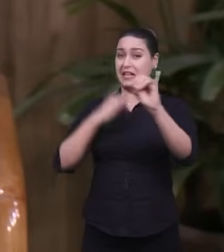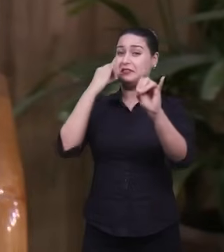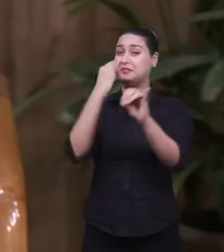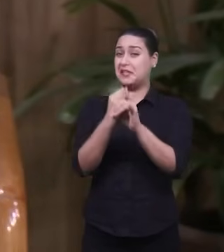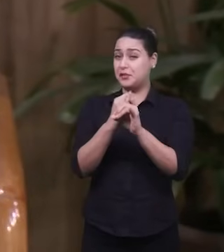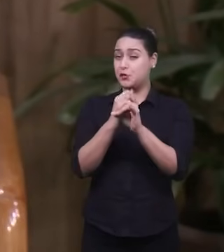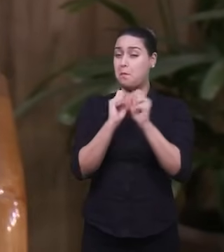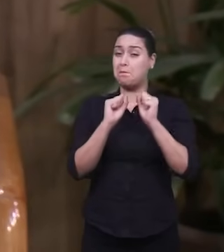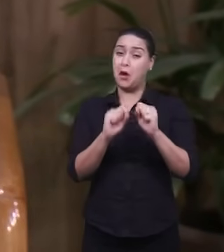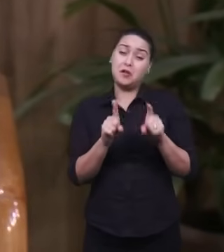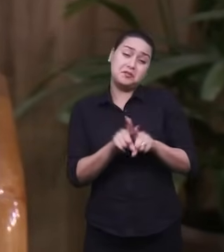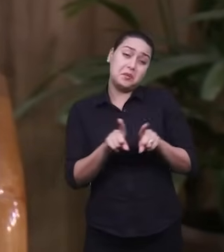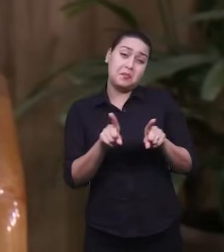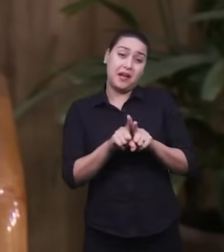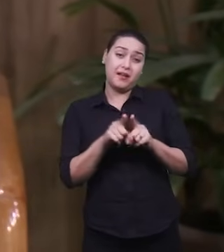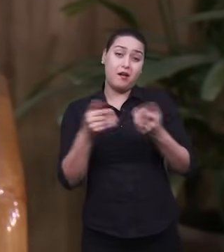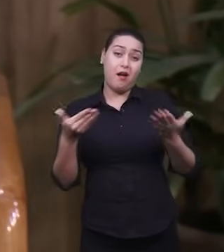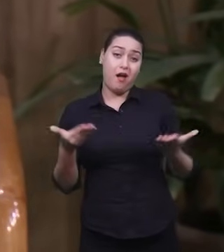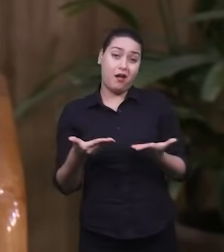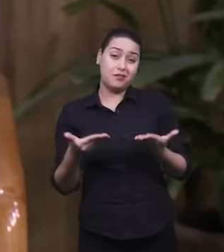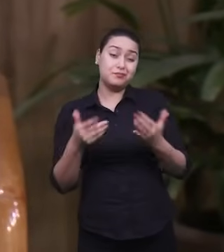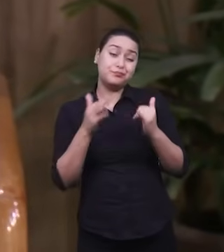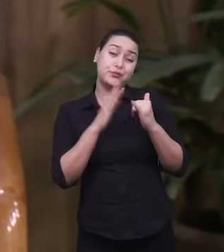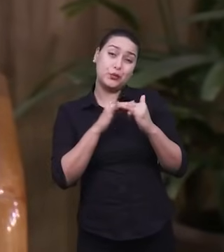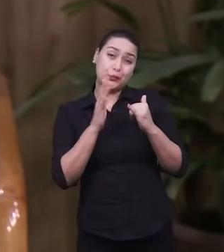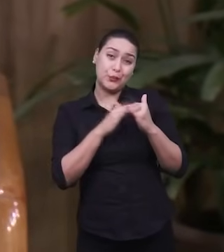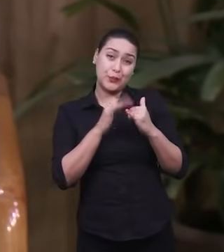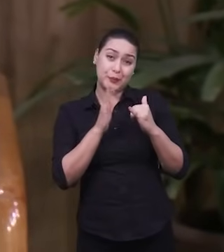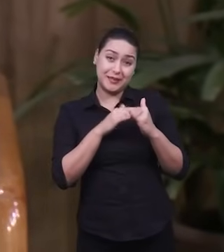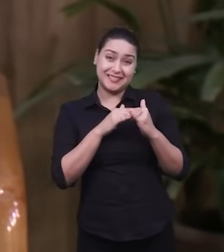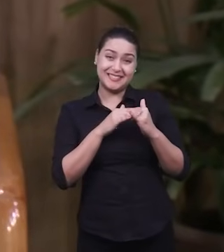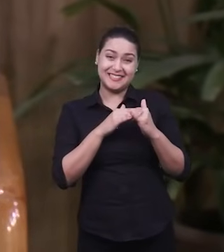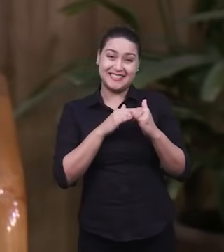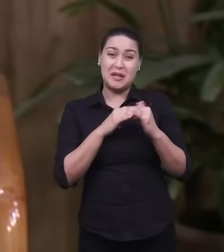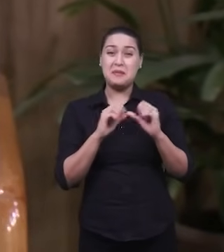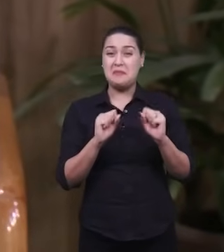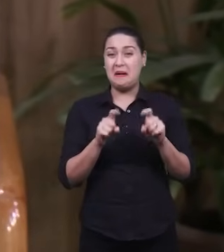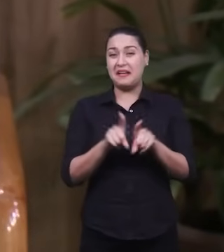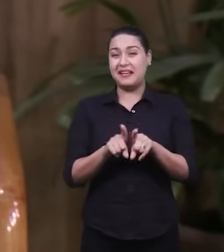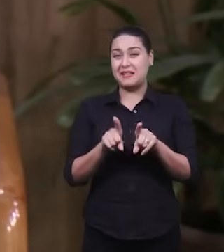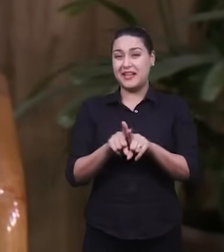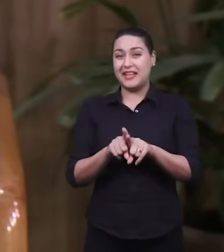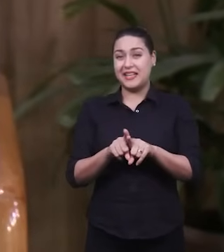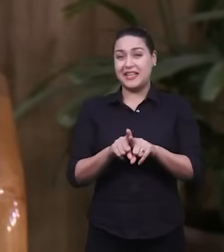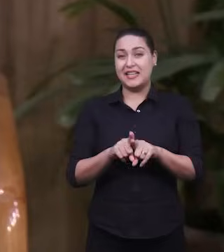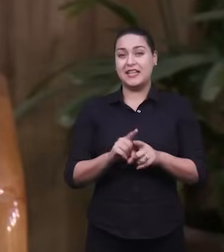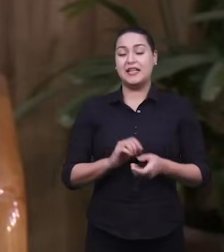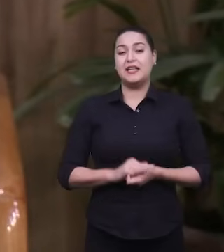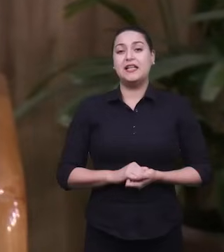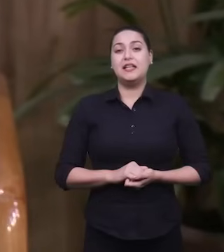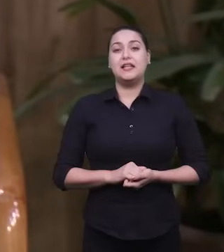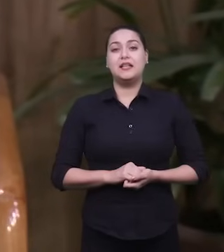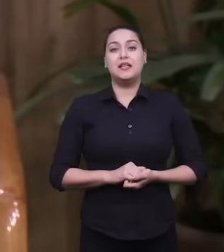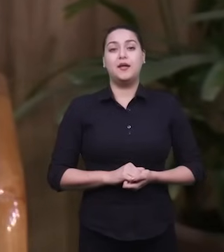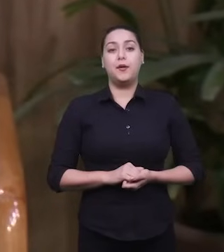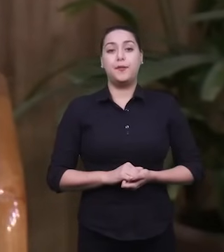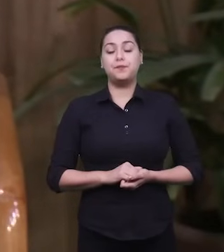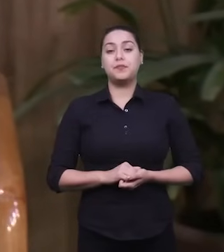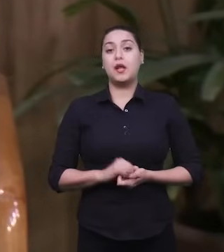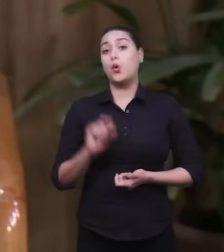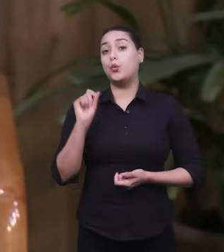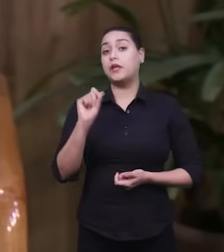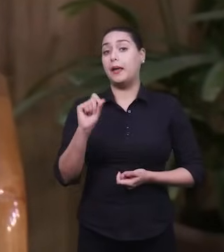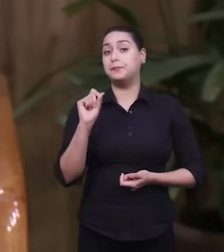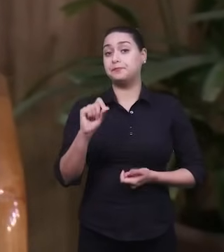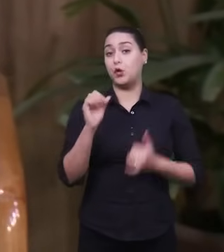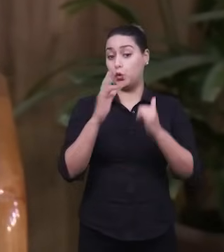Você pode, como eu disse antes, estar nos assistindo pelo canal da Igreja Cristã Maranata do YouTube. E, se for o caso, o nosso pedido é que você não deixe